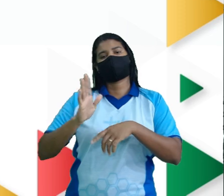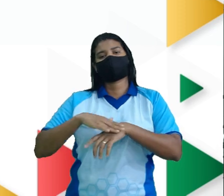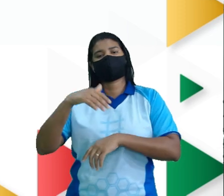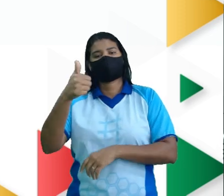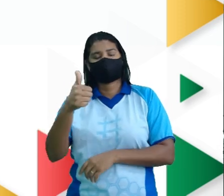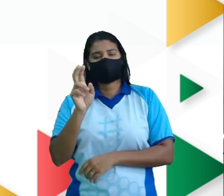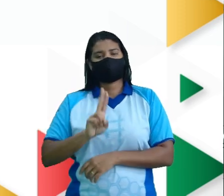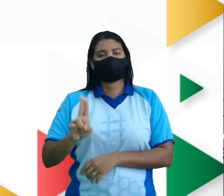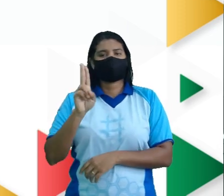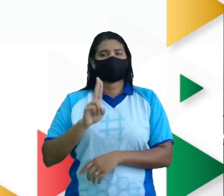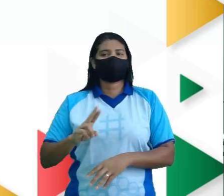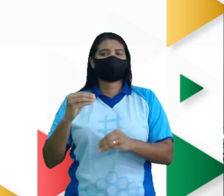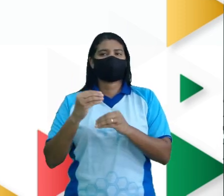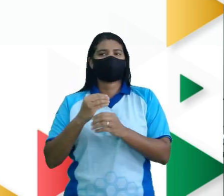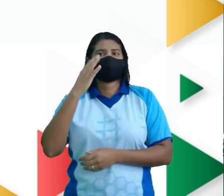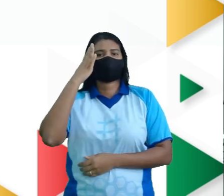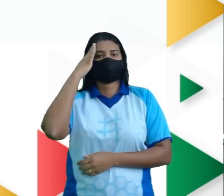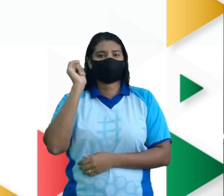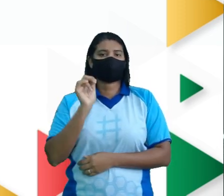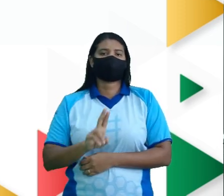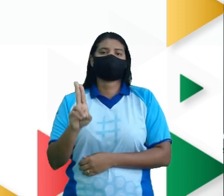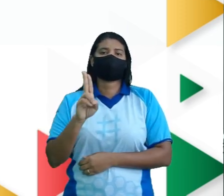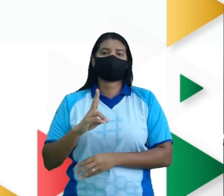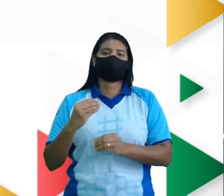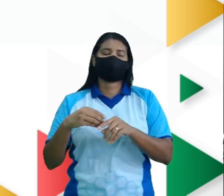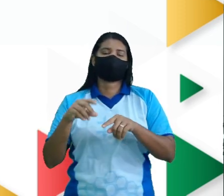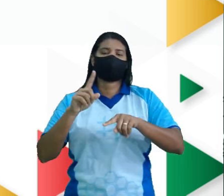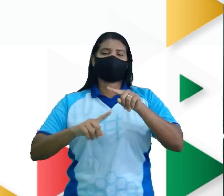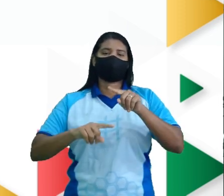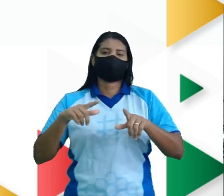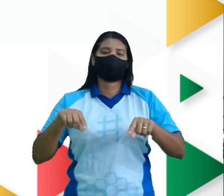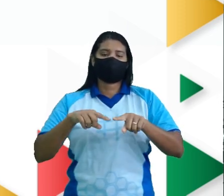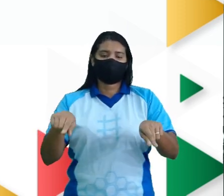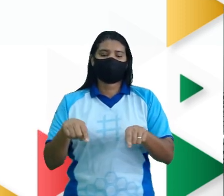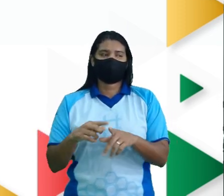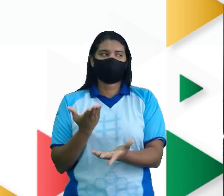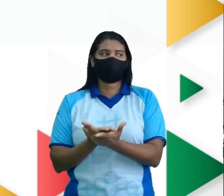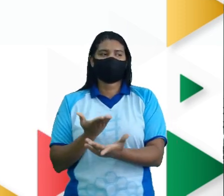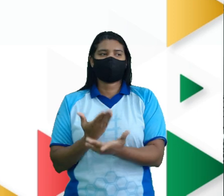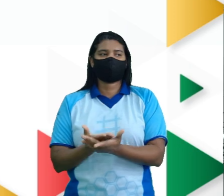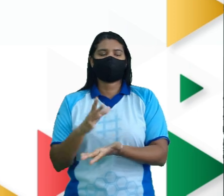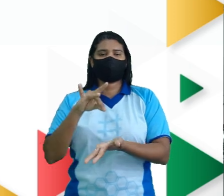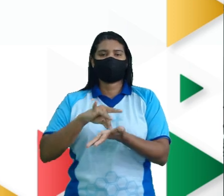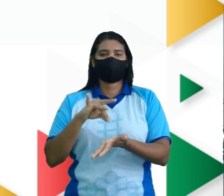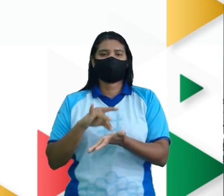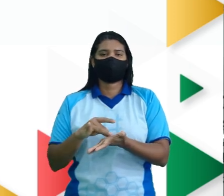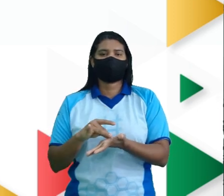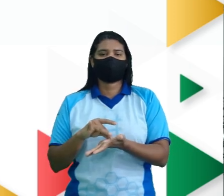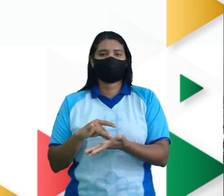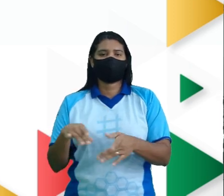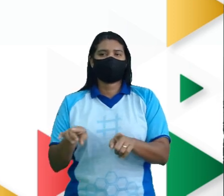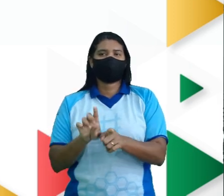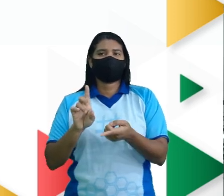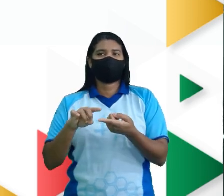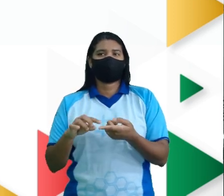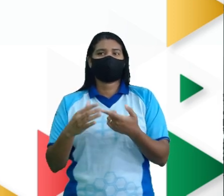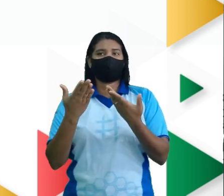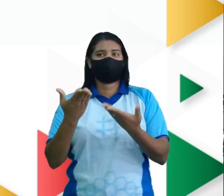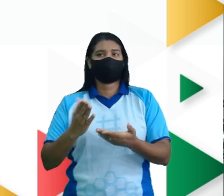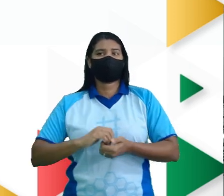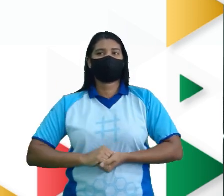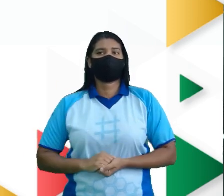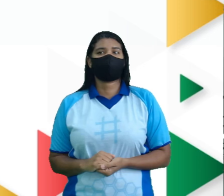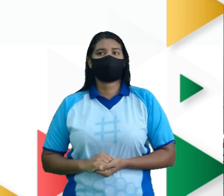utilidade, né? Saiba melhor utilizar esse material em sala de aula. E na vida real, porque se você